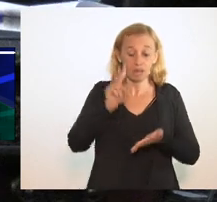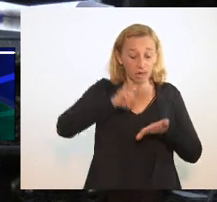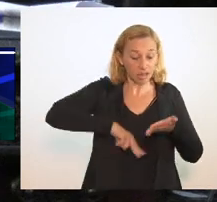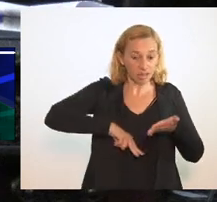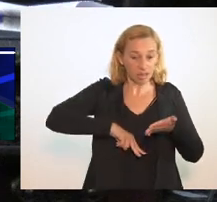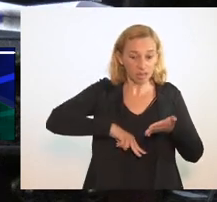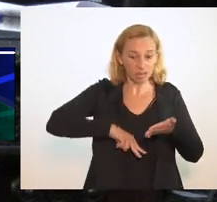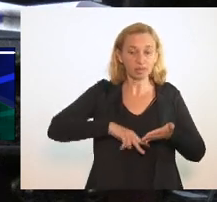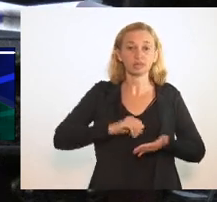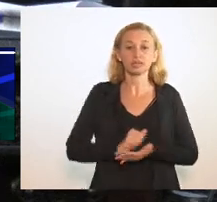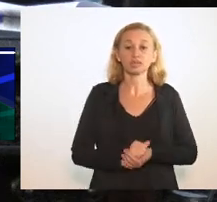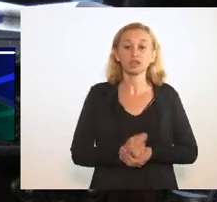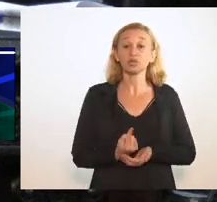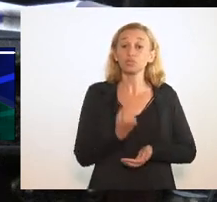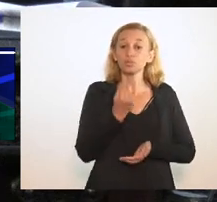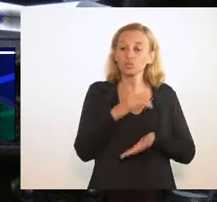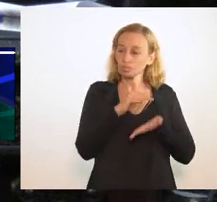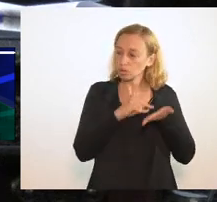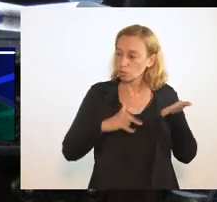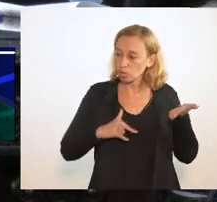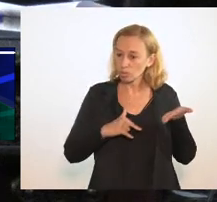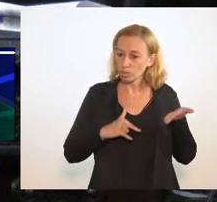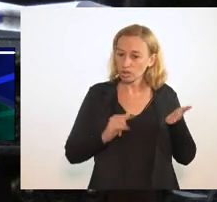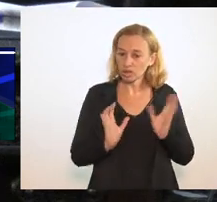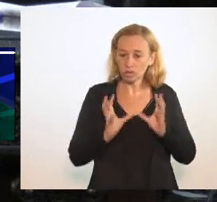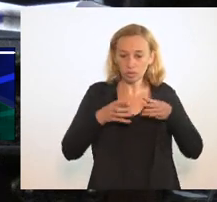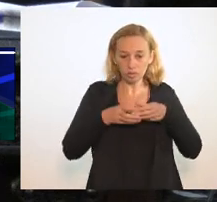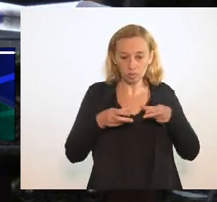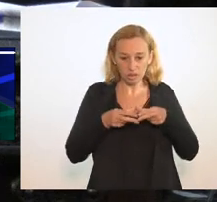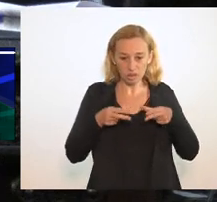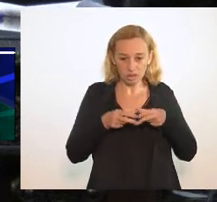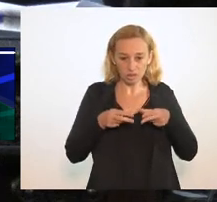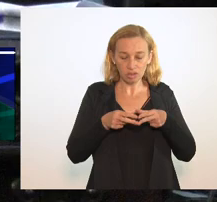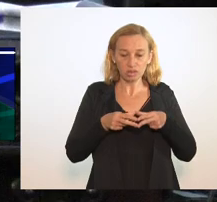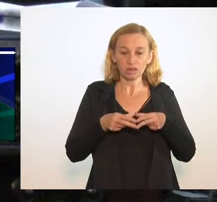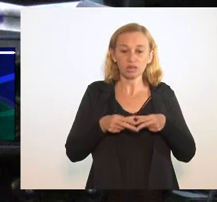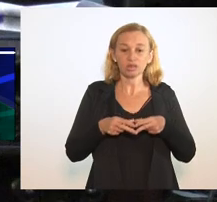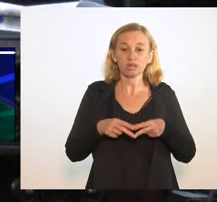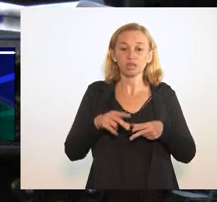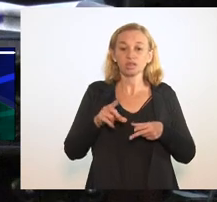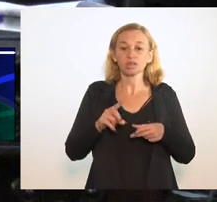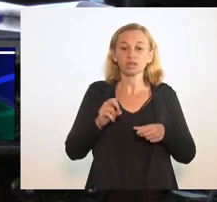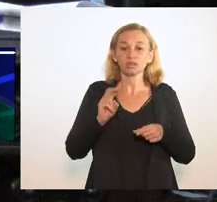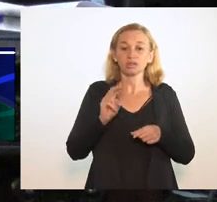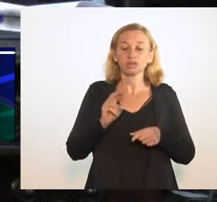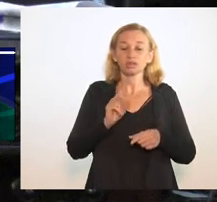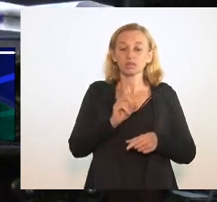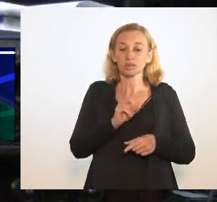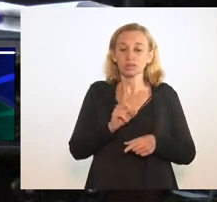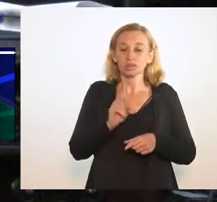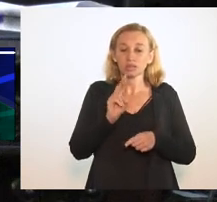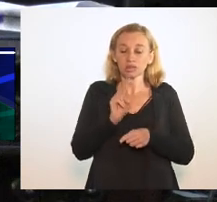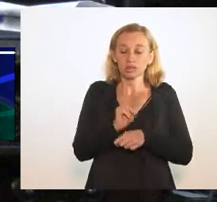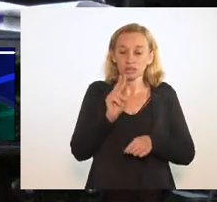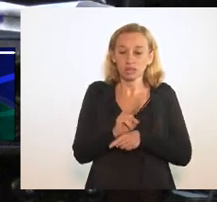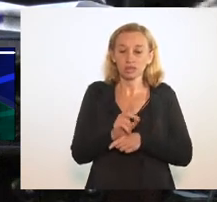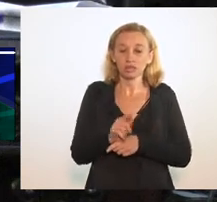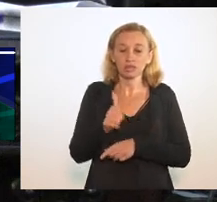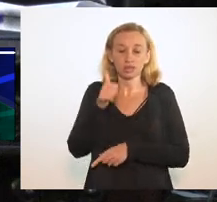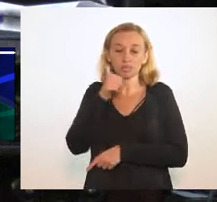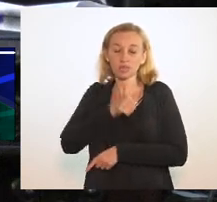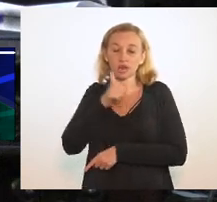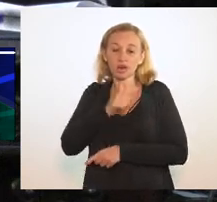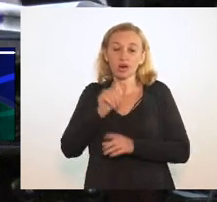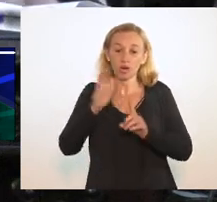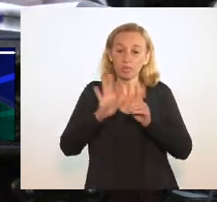leitura de um documento da Comissão de Defesa dos Direitos da Mulher, em homenagem a todas as